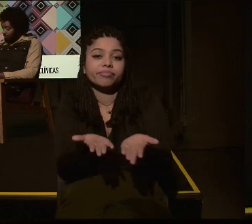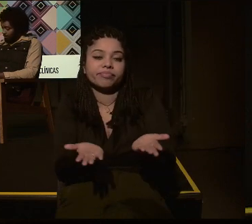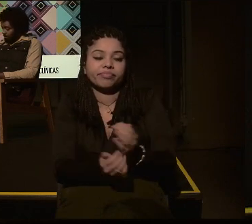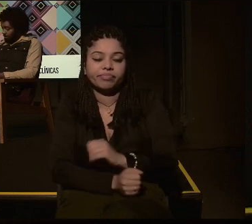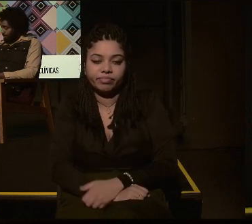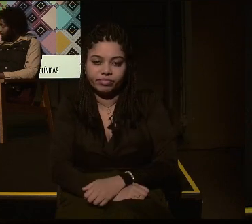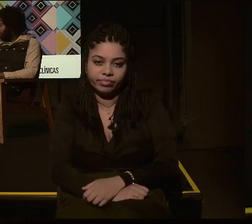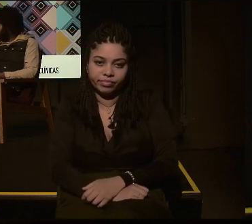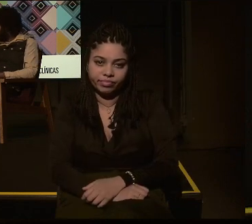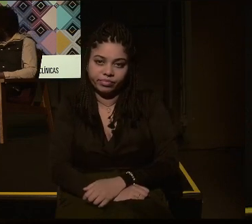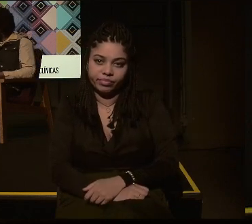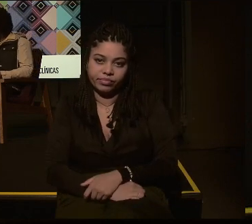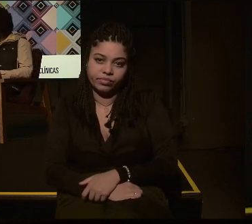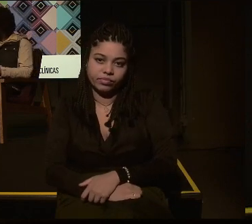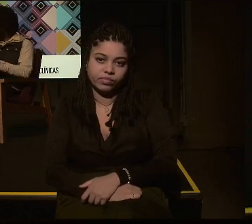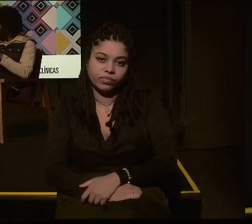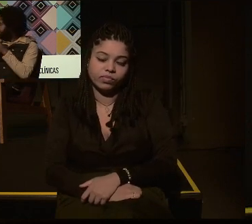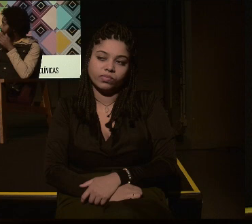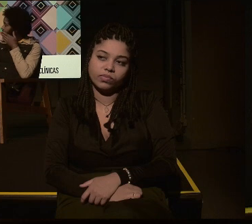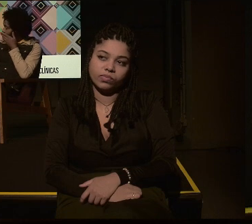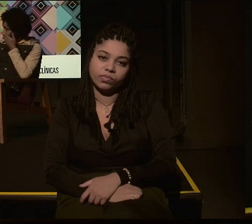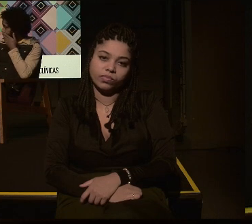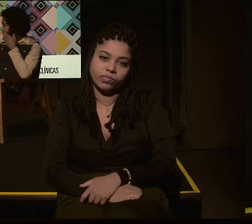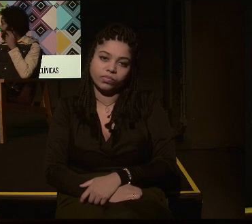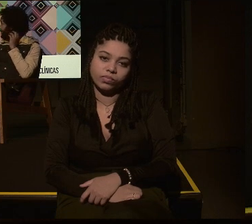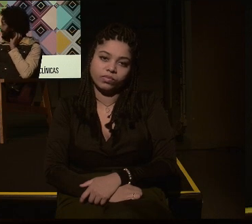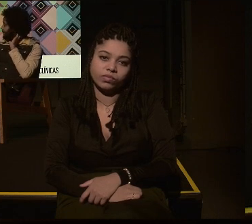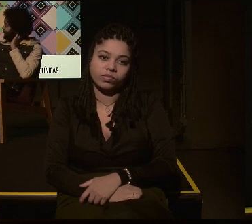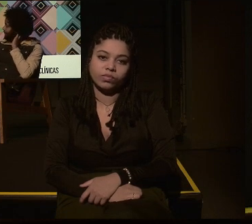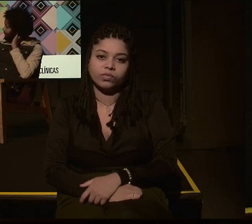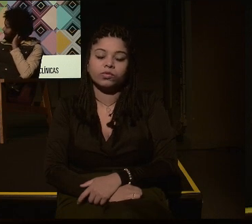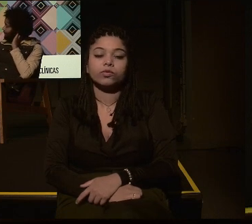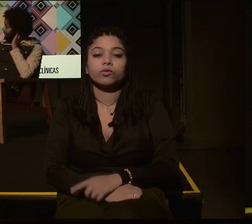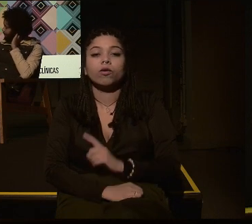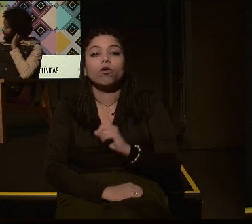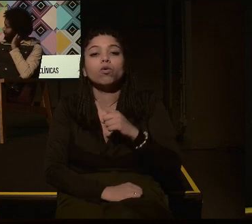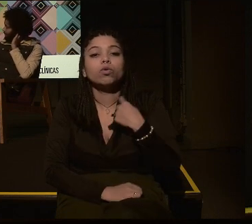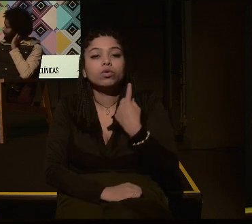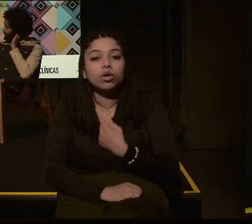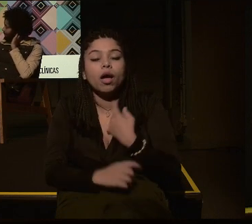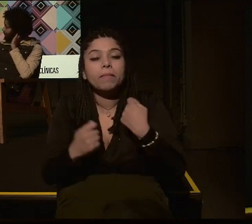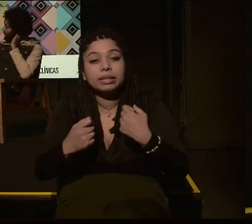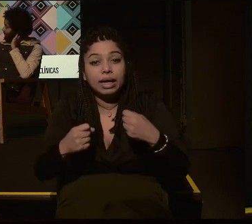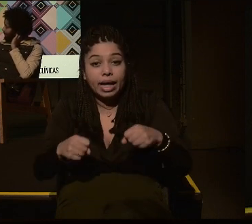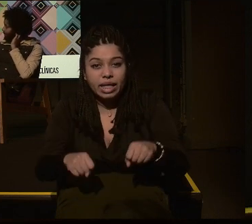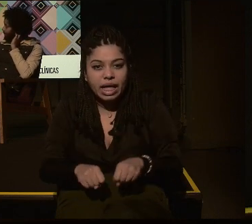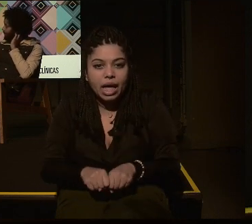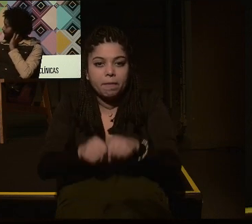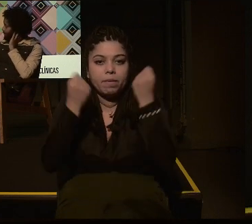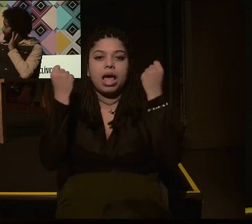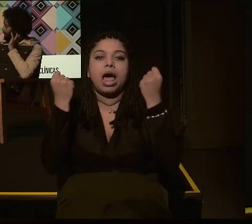Então, o que a gente precisa quebrar não é a produção de inventividade,